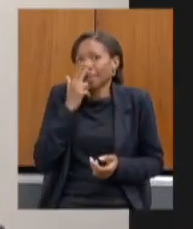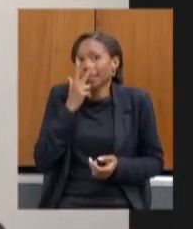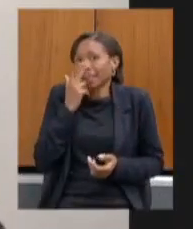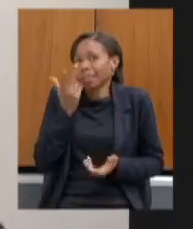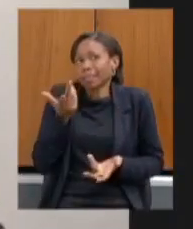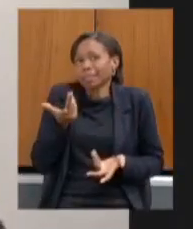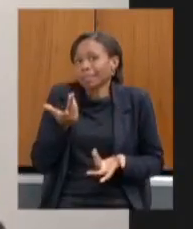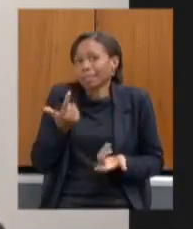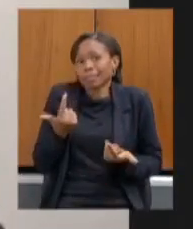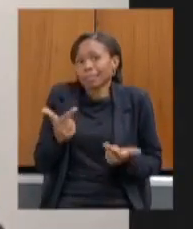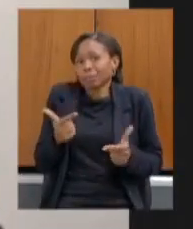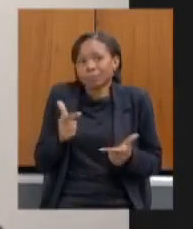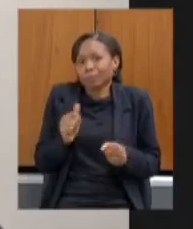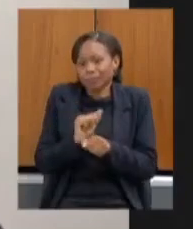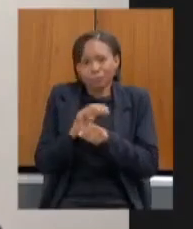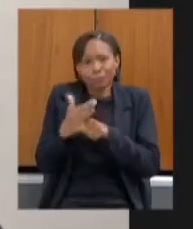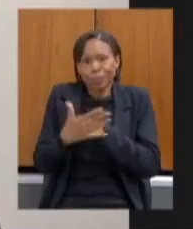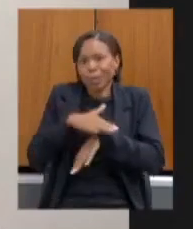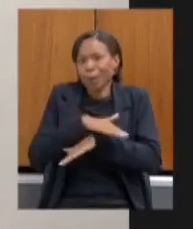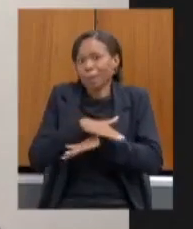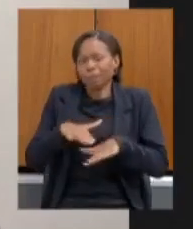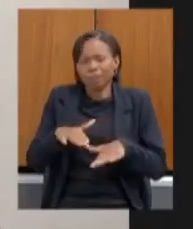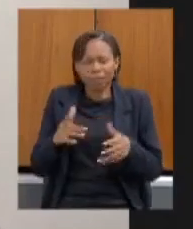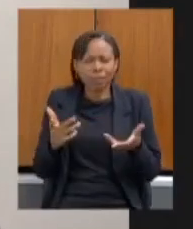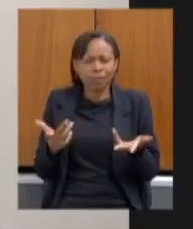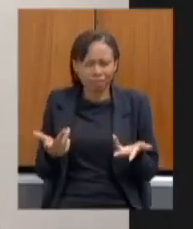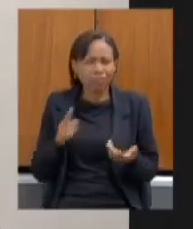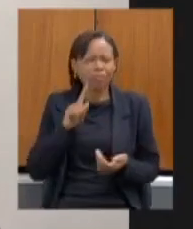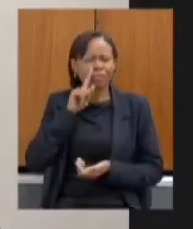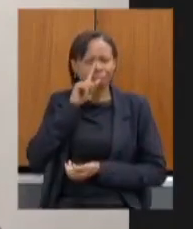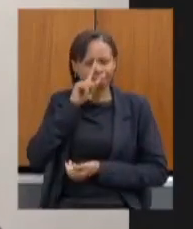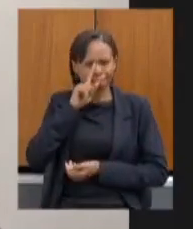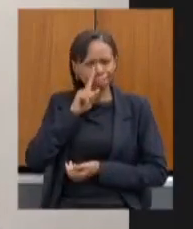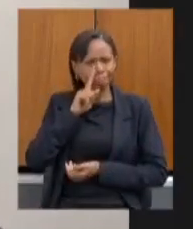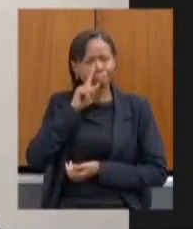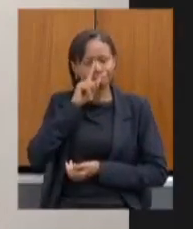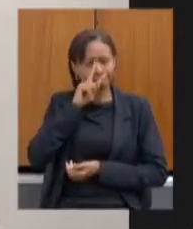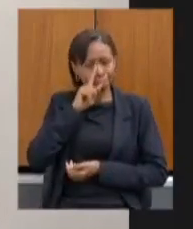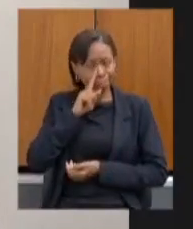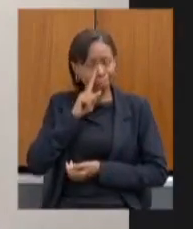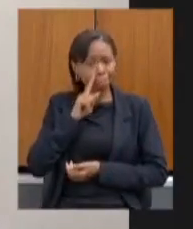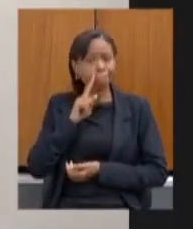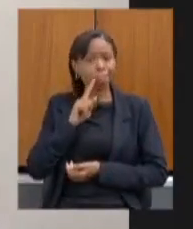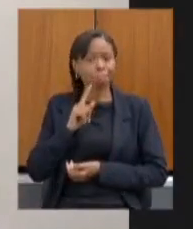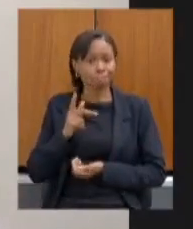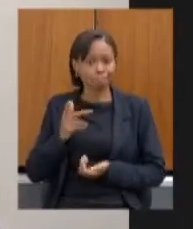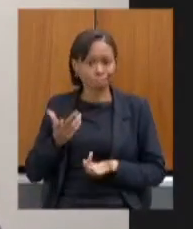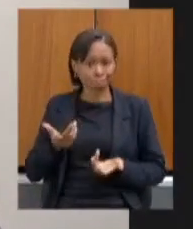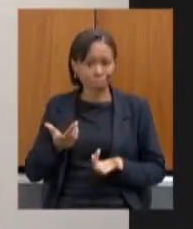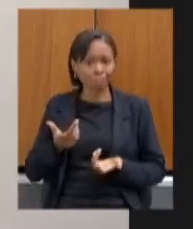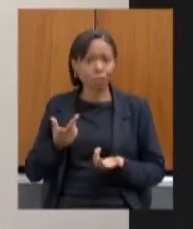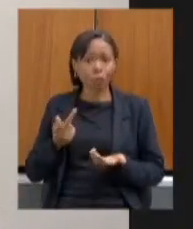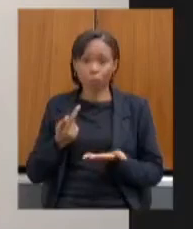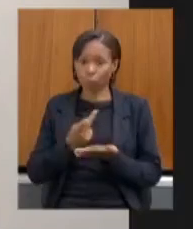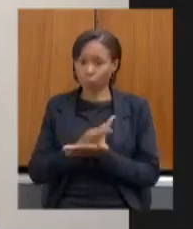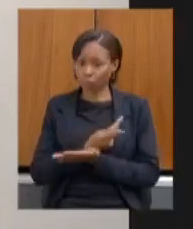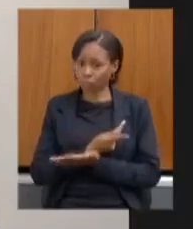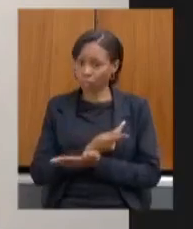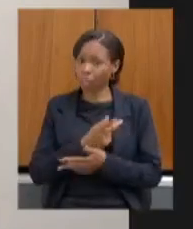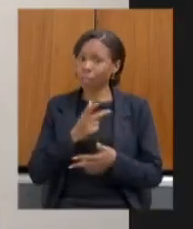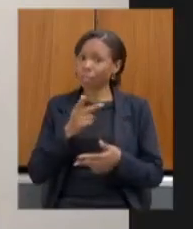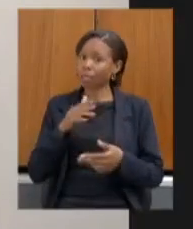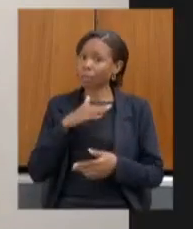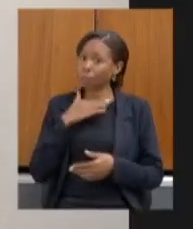mais a pandemia. Então, acho que esse é um risco e é um risco que pode levar mais vidas